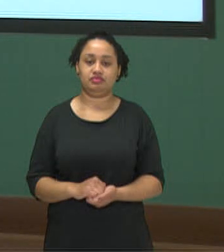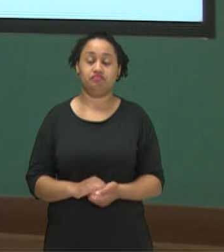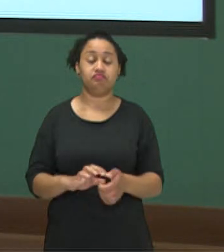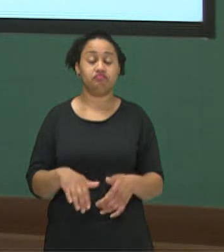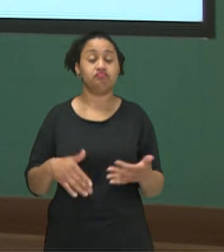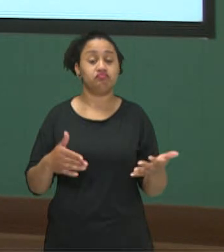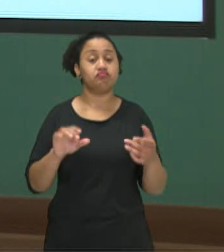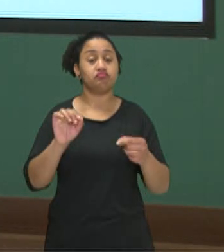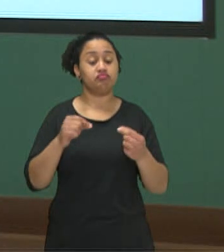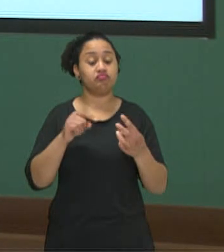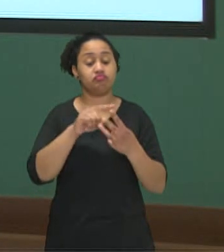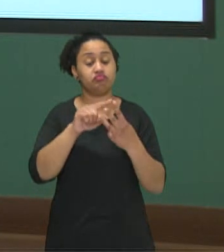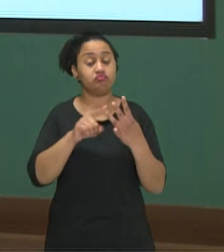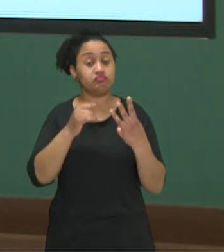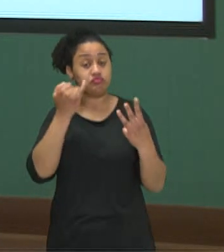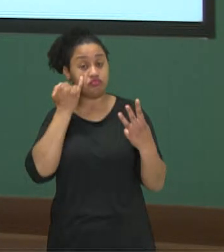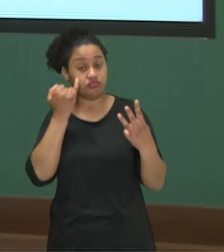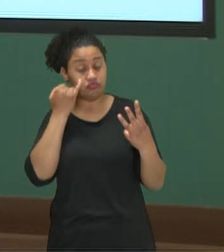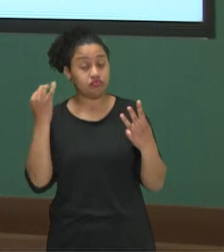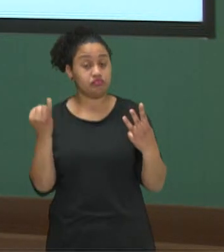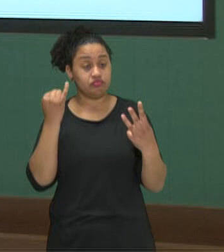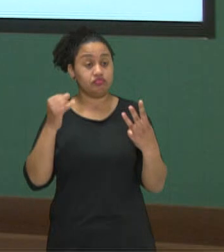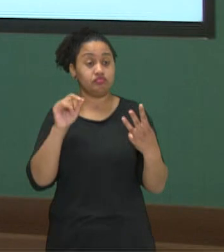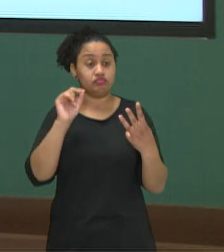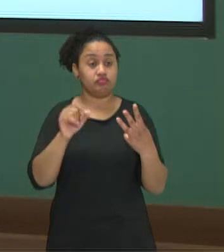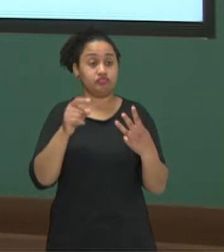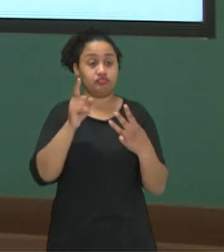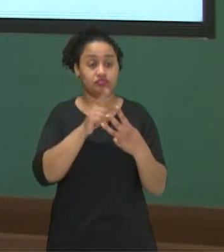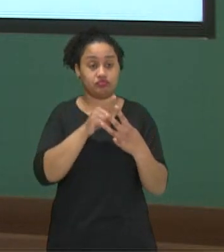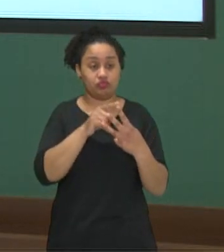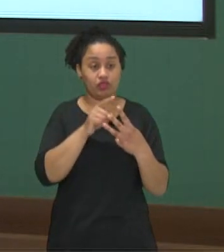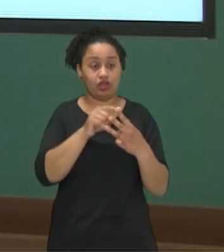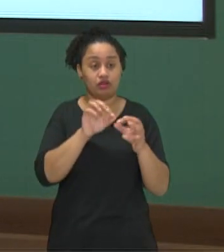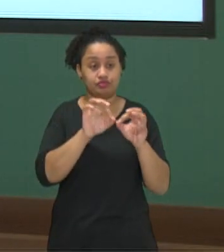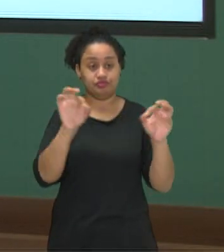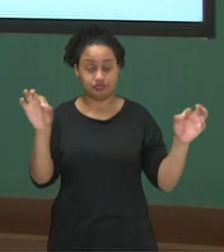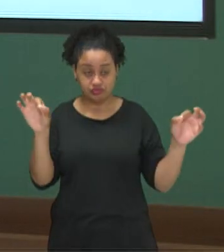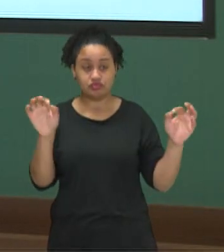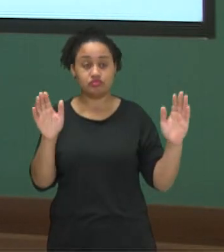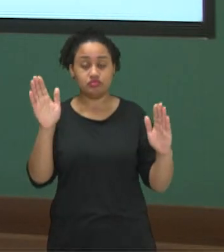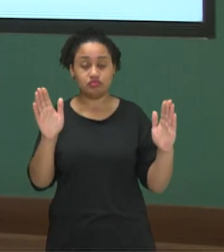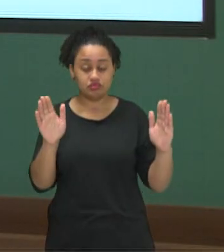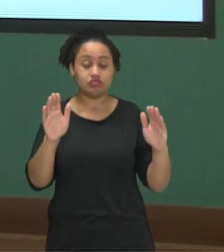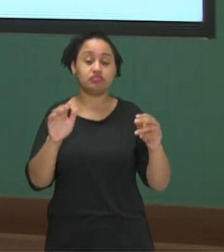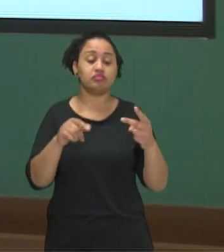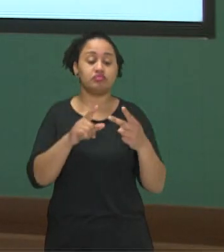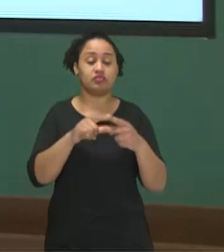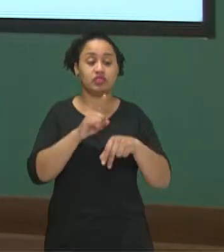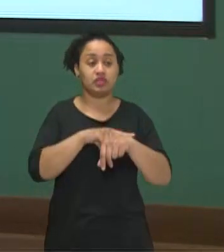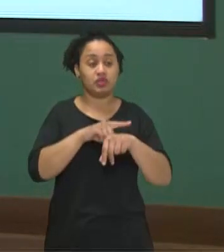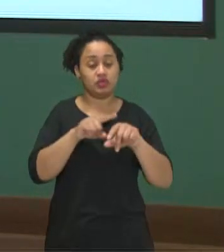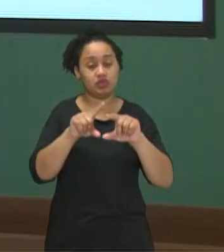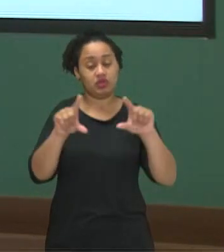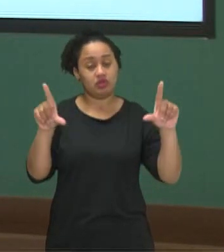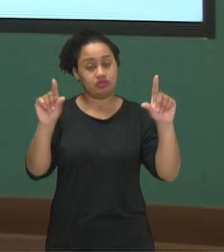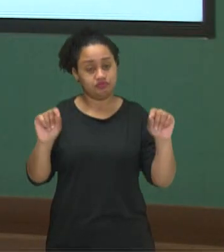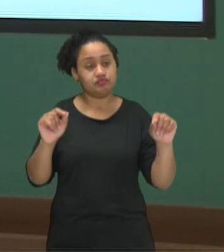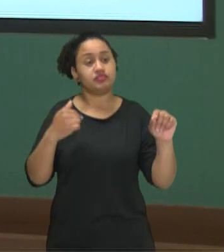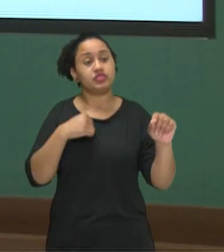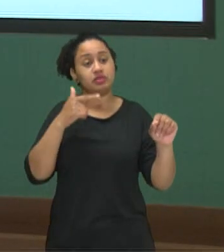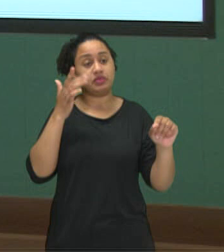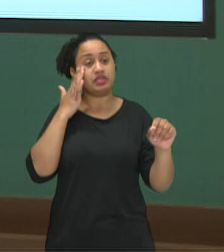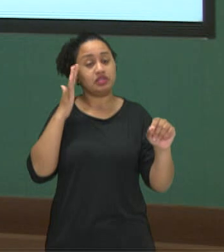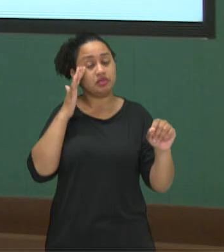Então foram 3 informações que você destacou, olha lá. Distância percorrida pelo tempo gasto é a equação que